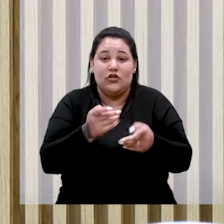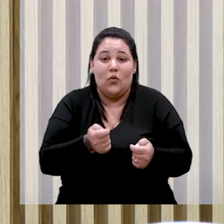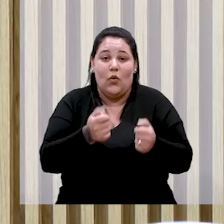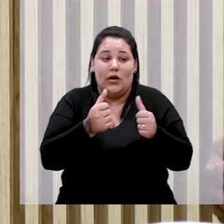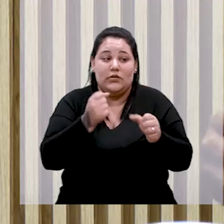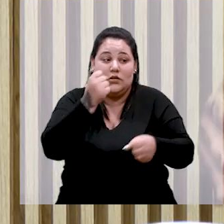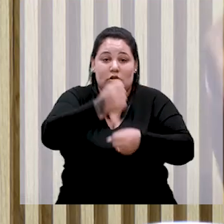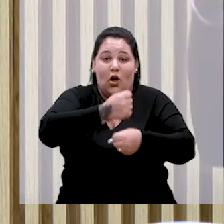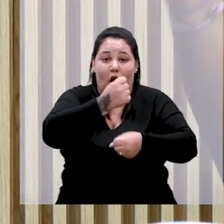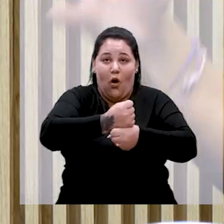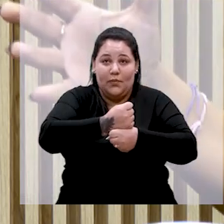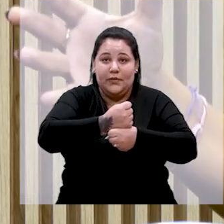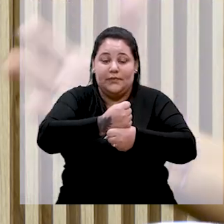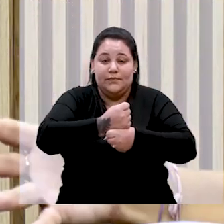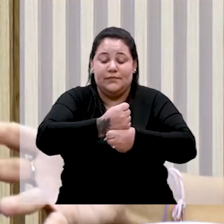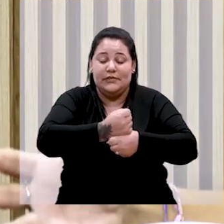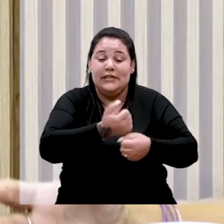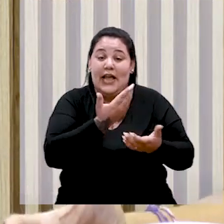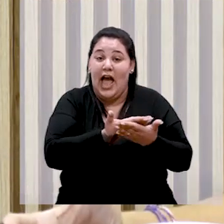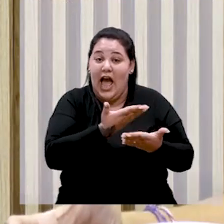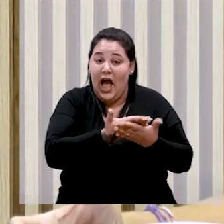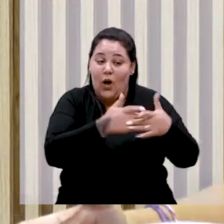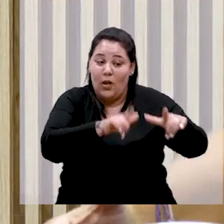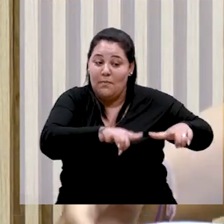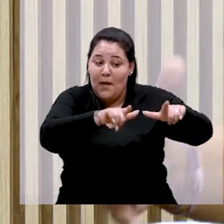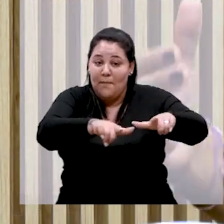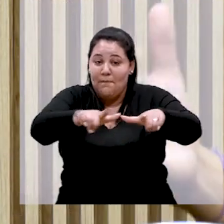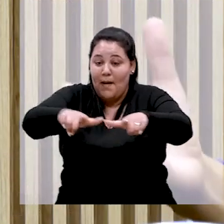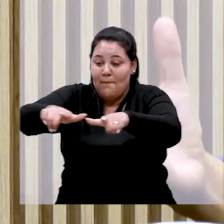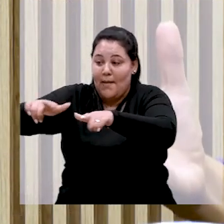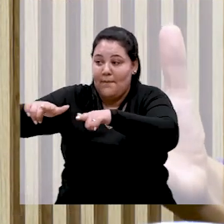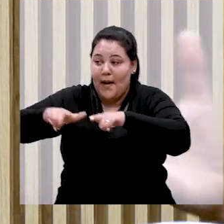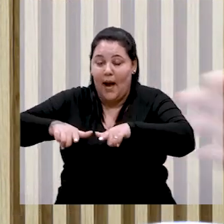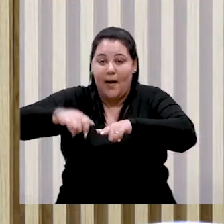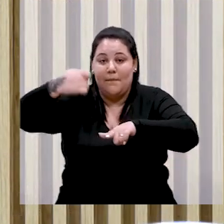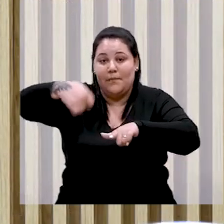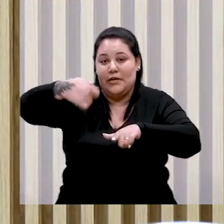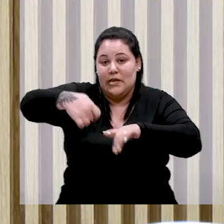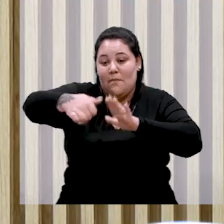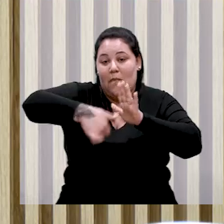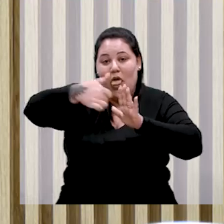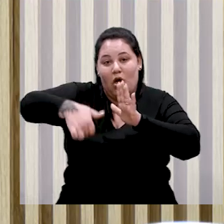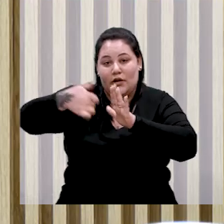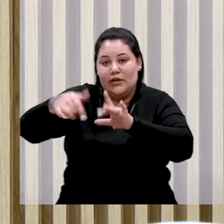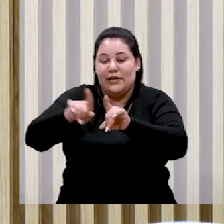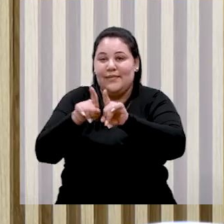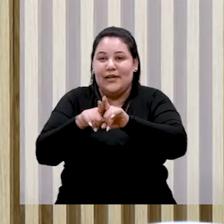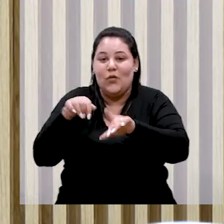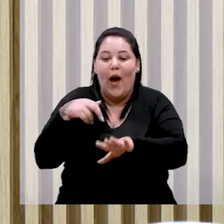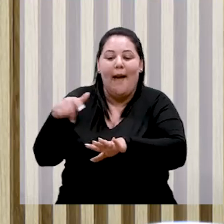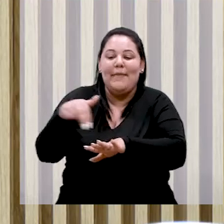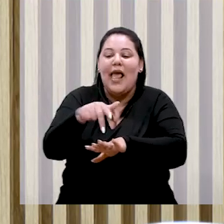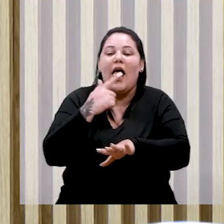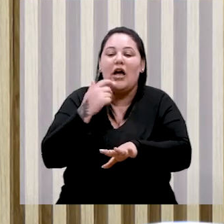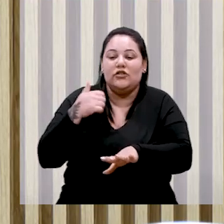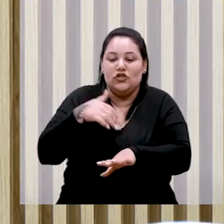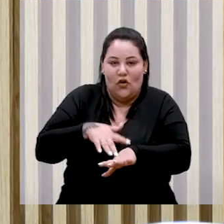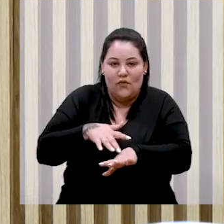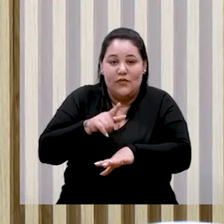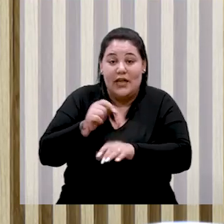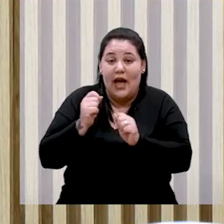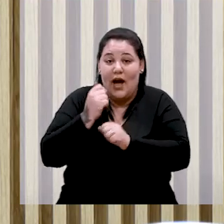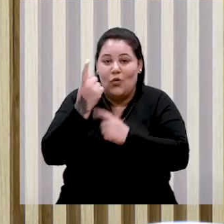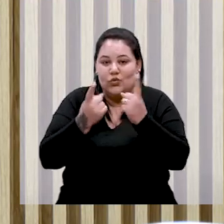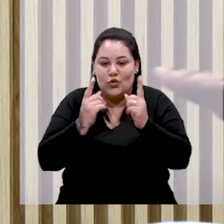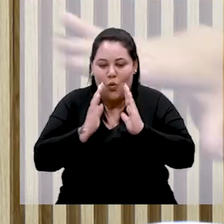em obras, né, já estão as obras no bloco de salas de aula também, que precisa muito de melhoria. A gente anda no Cristóvão, Fábio e comunidade,